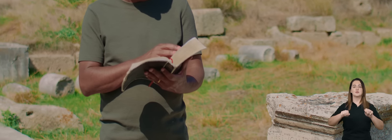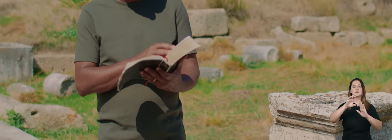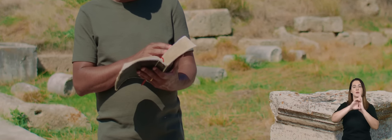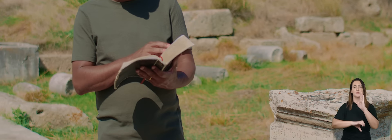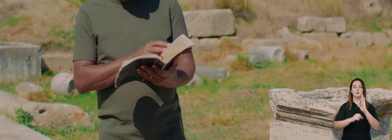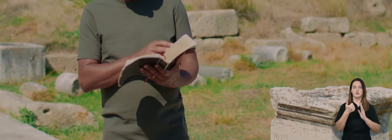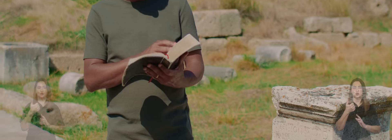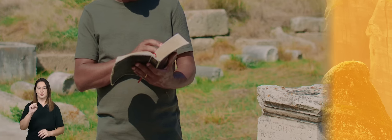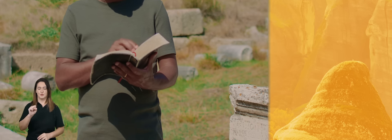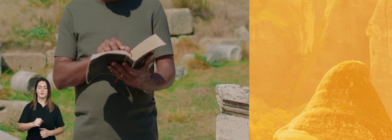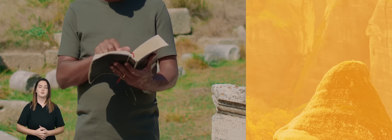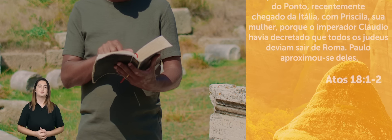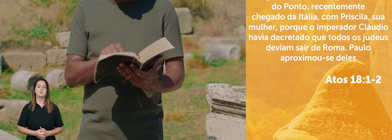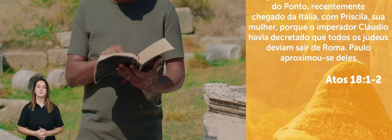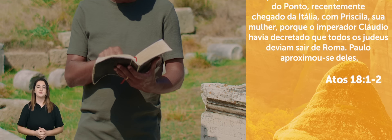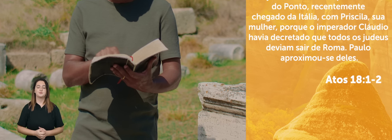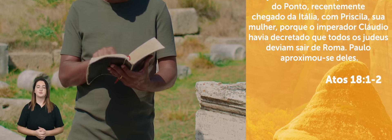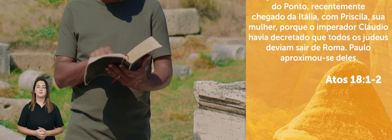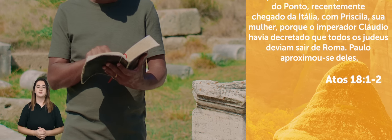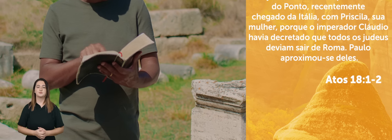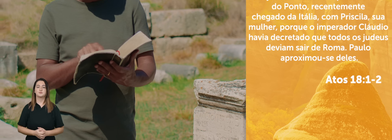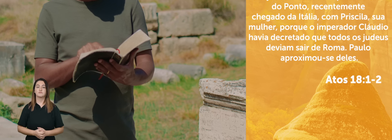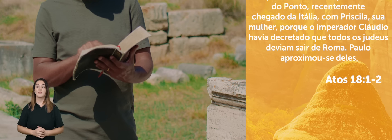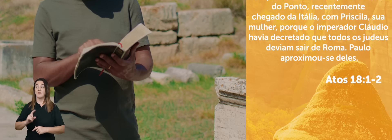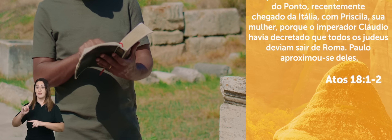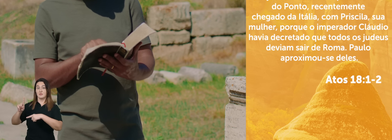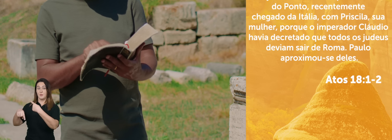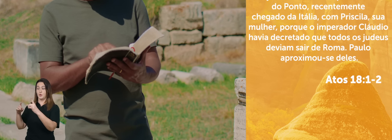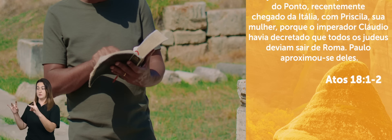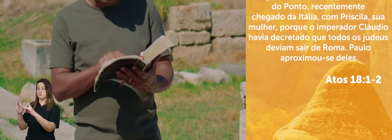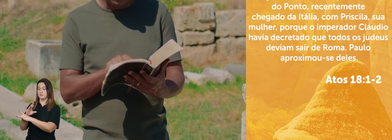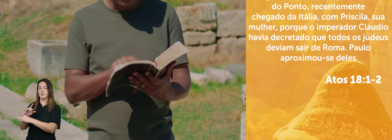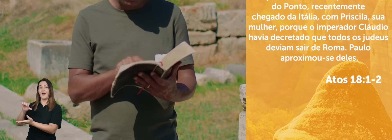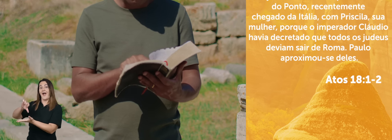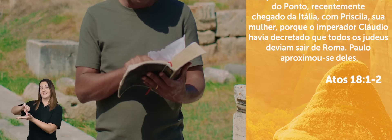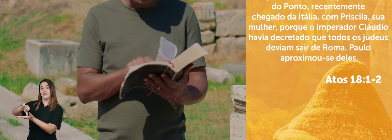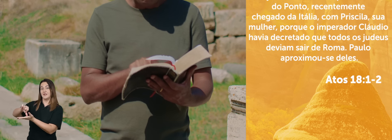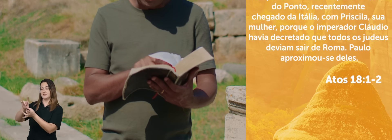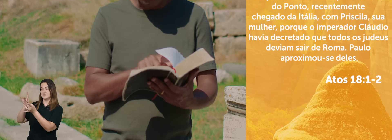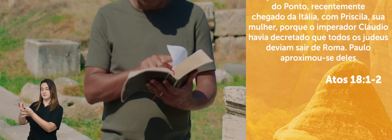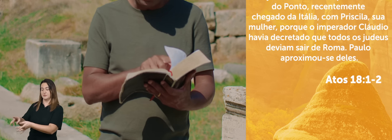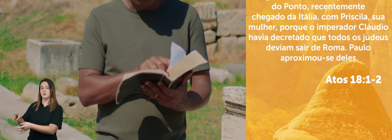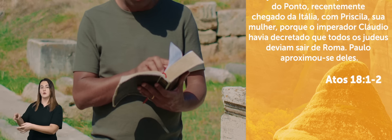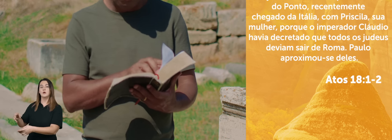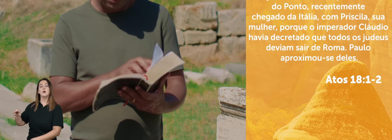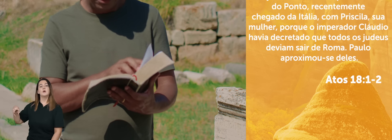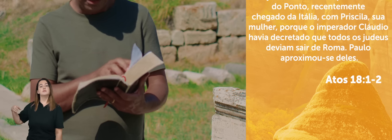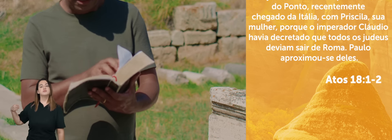18. Diz assim, depois disso, Paulo, deixando Atenas, foi